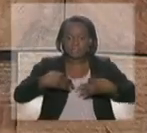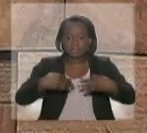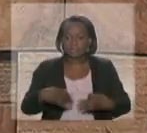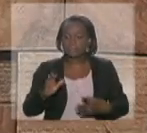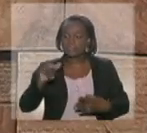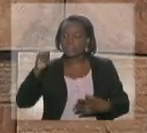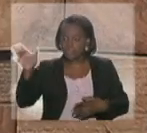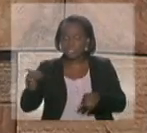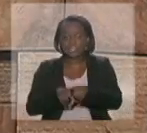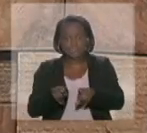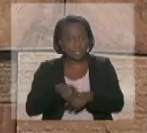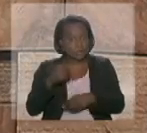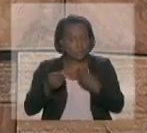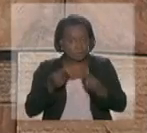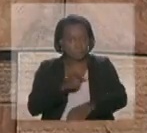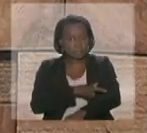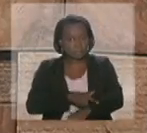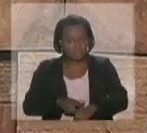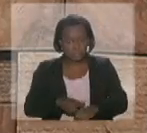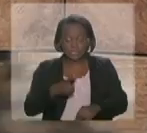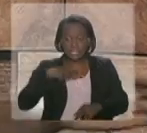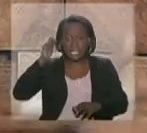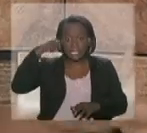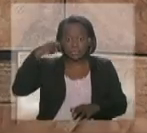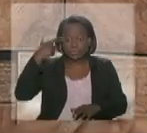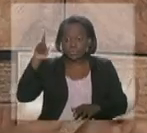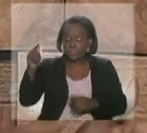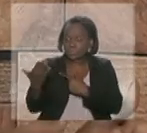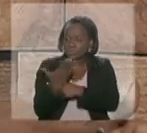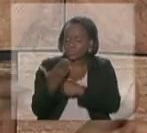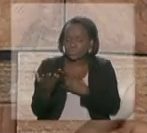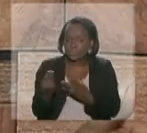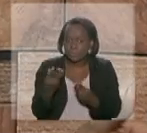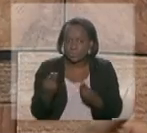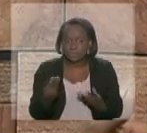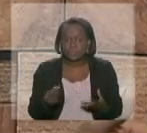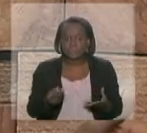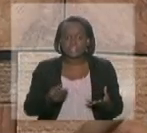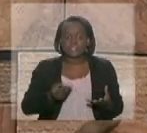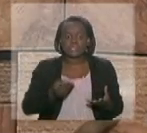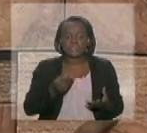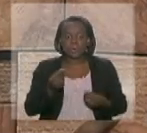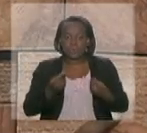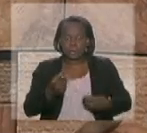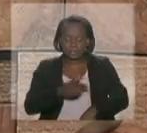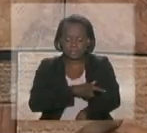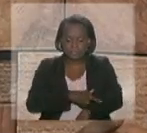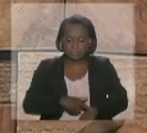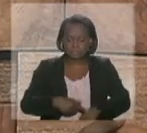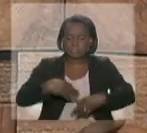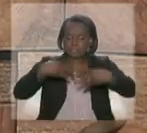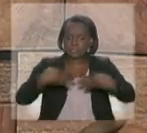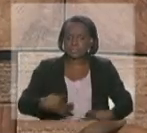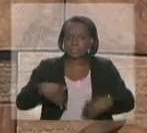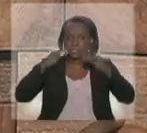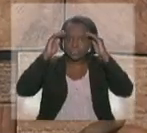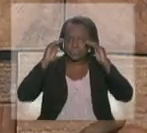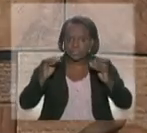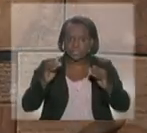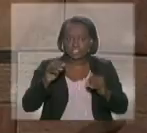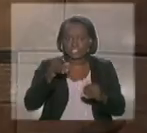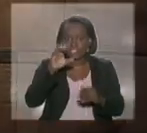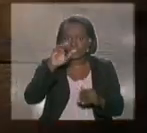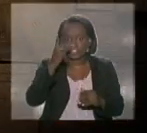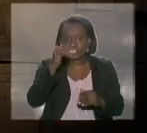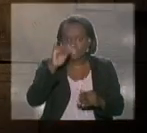até como me portar fora dele eu tive atores que me ajudaram muito nessa questão de disciplina e dignidade